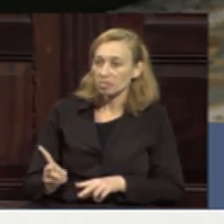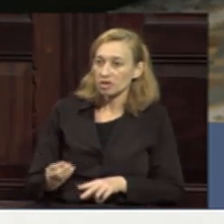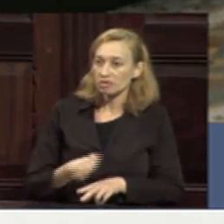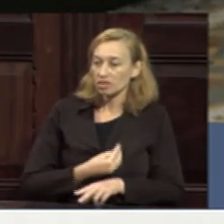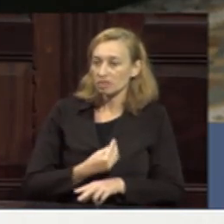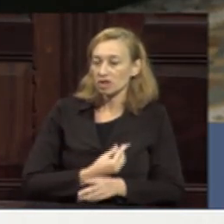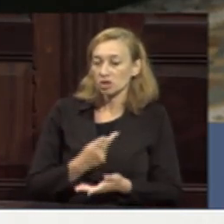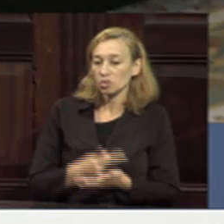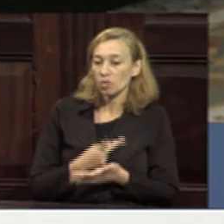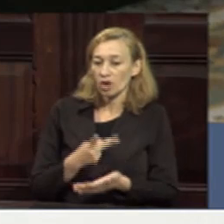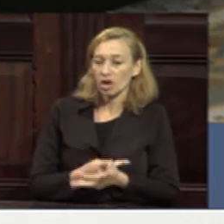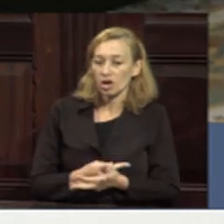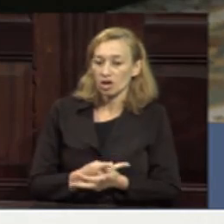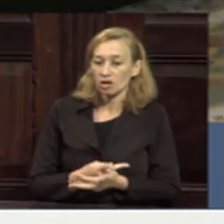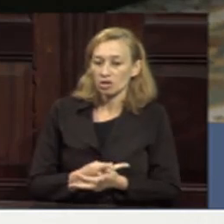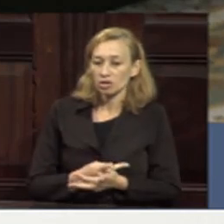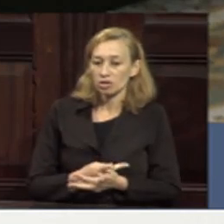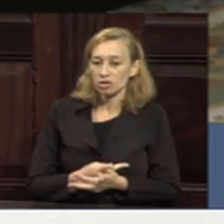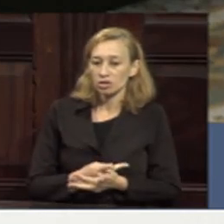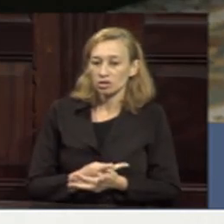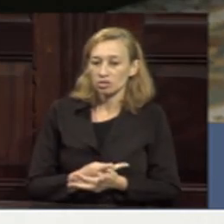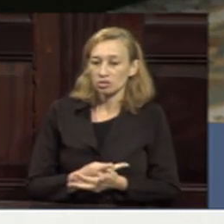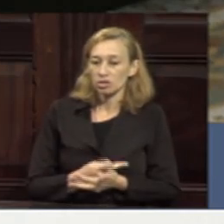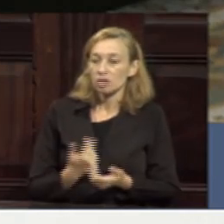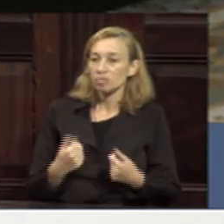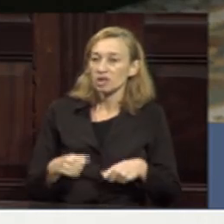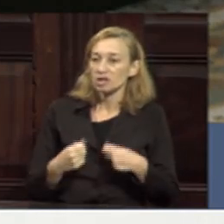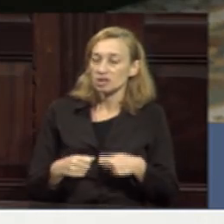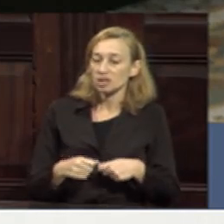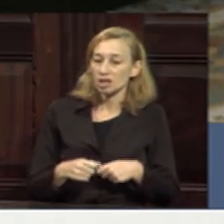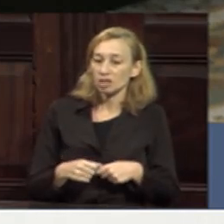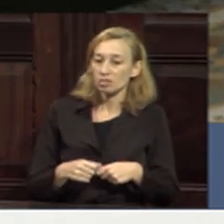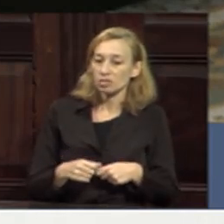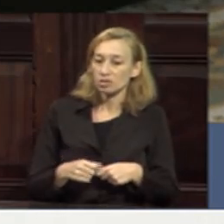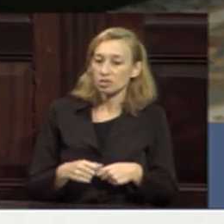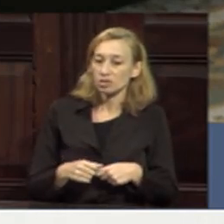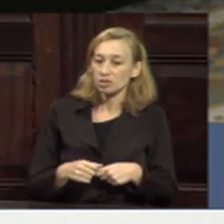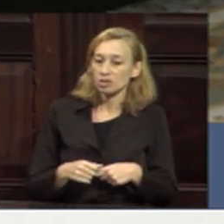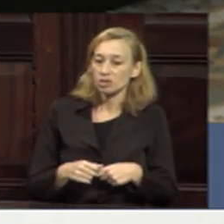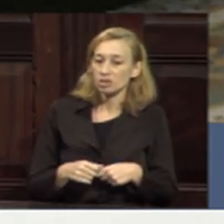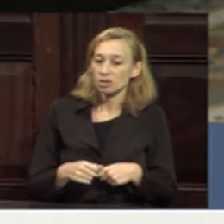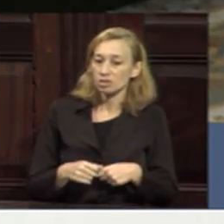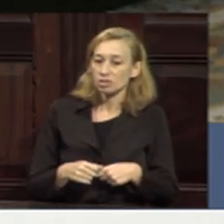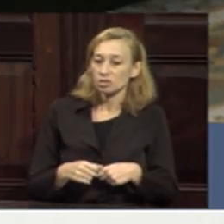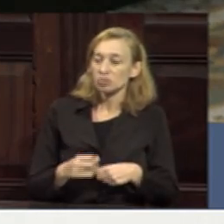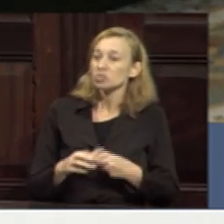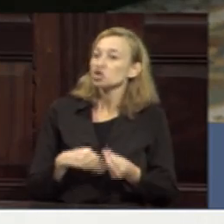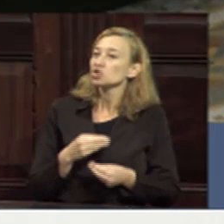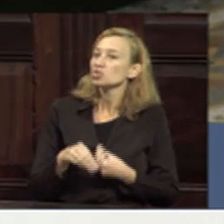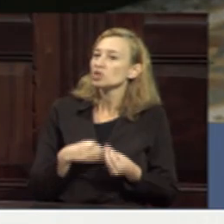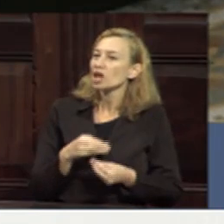de, movido pela emoção, fazer conclusões.